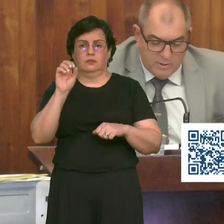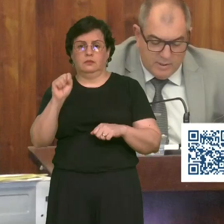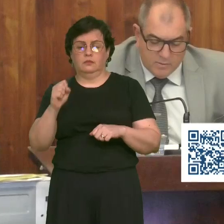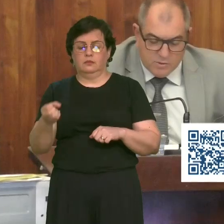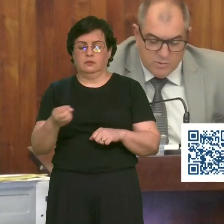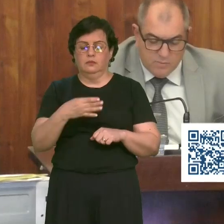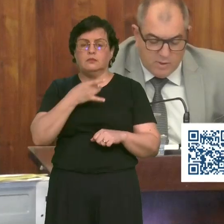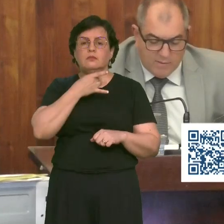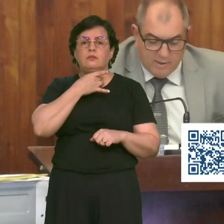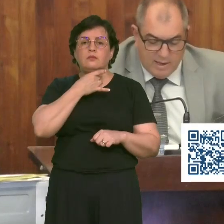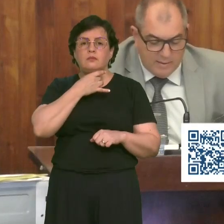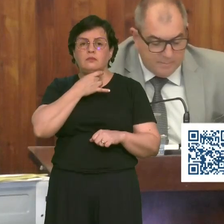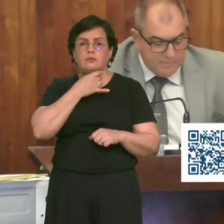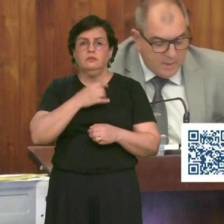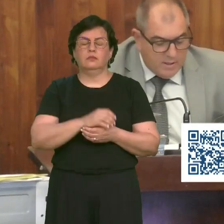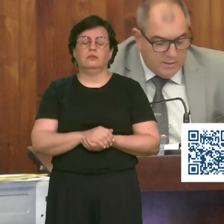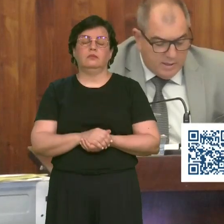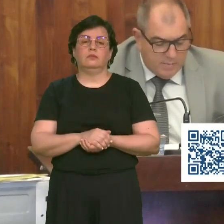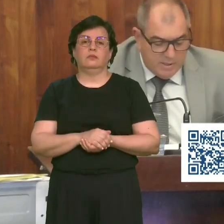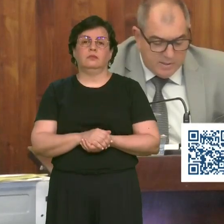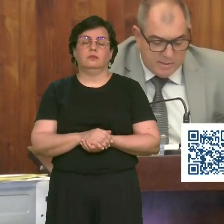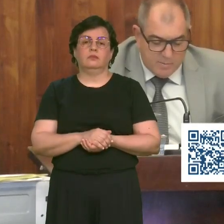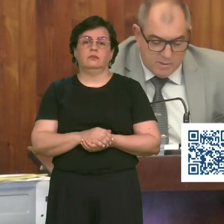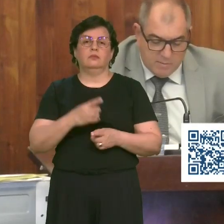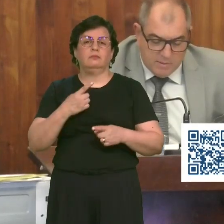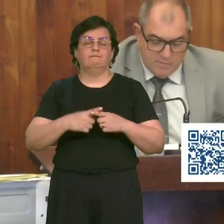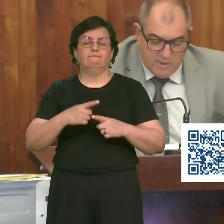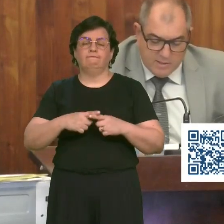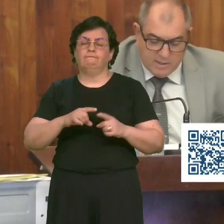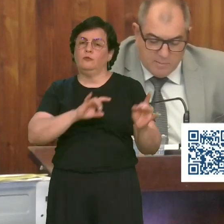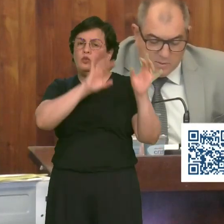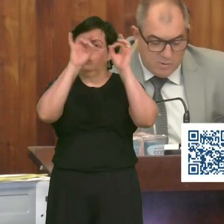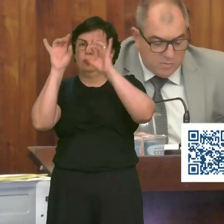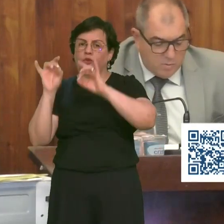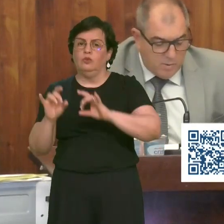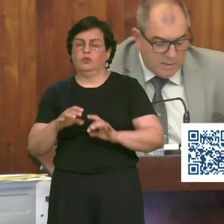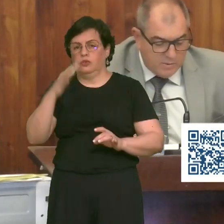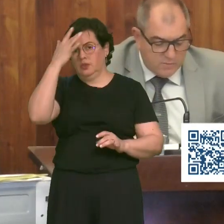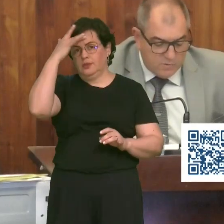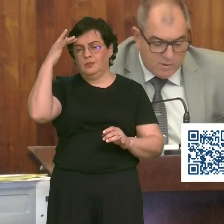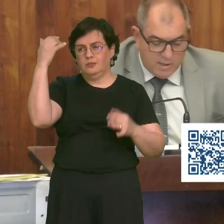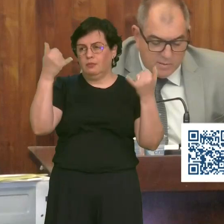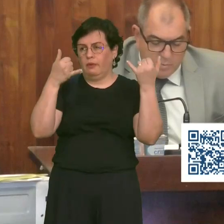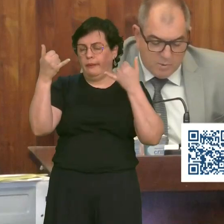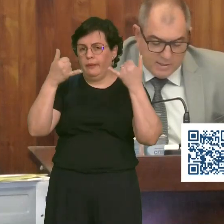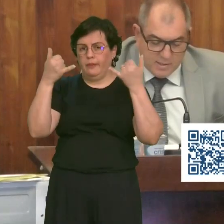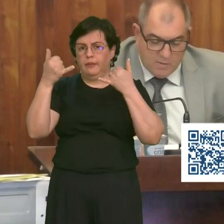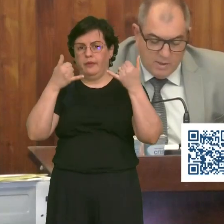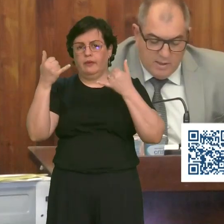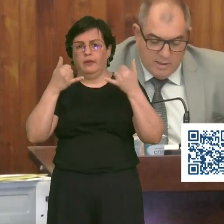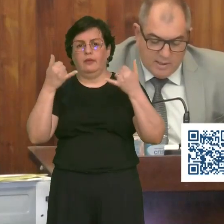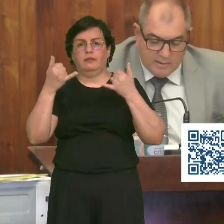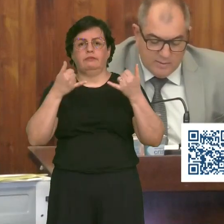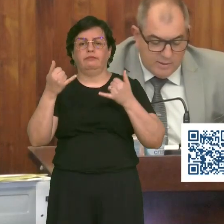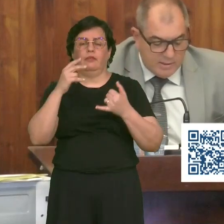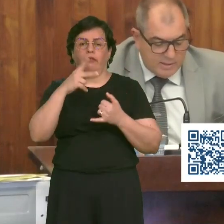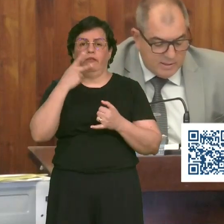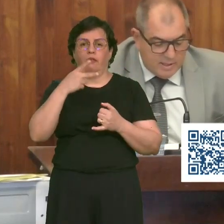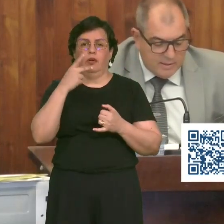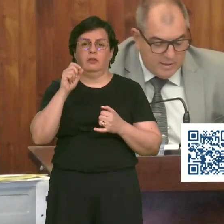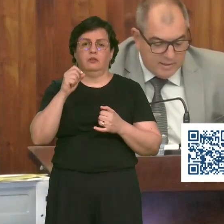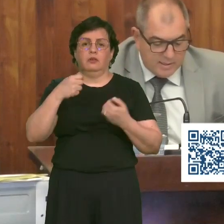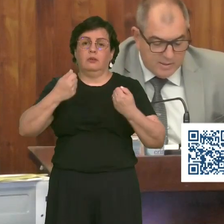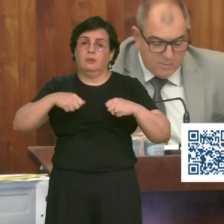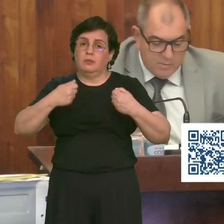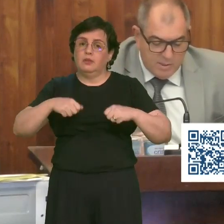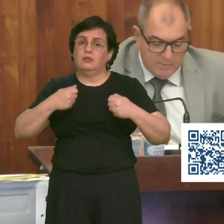Doutor ideano Silva Cavalari diariamente estamos recebendo diversas reclamações por parte das funcionários da população relatando a